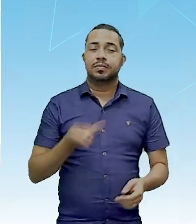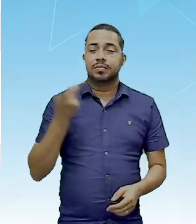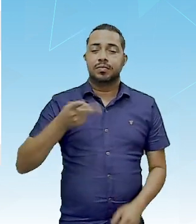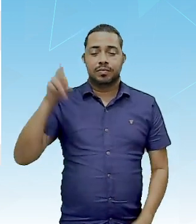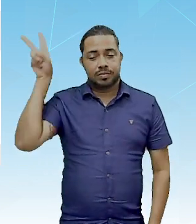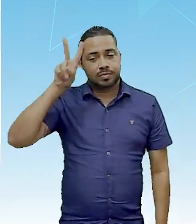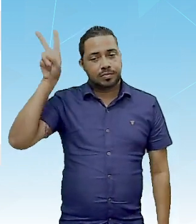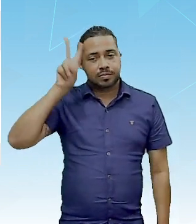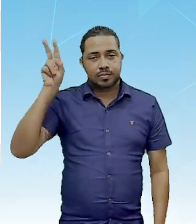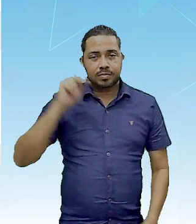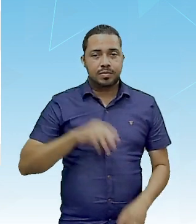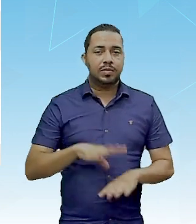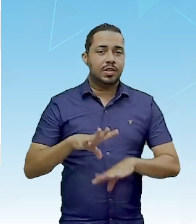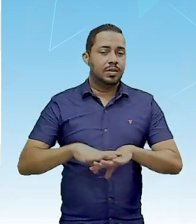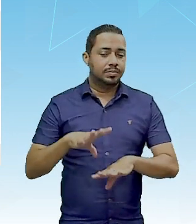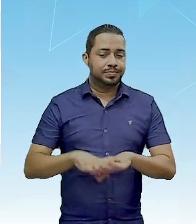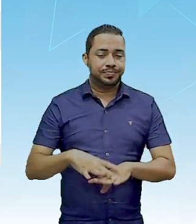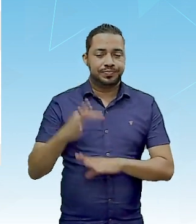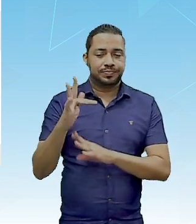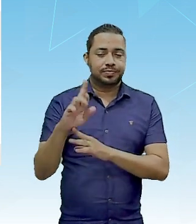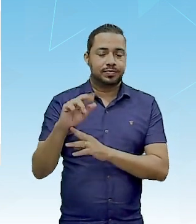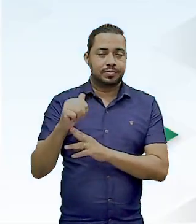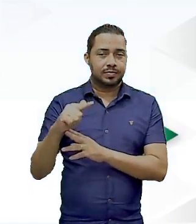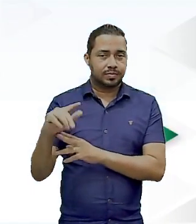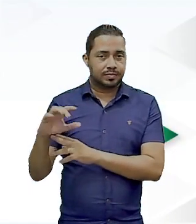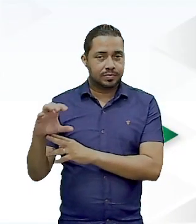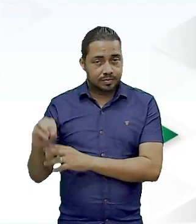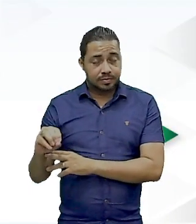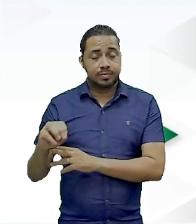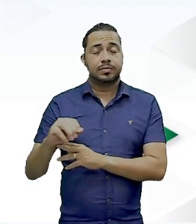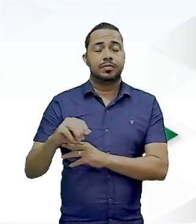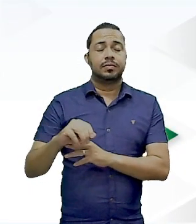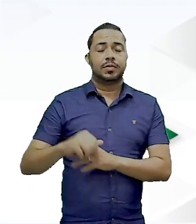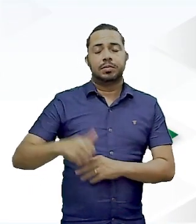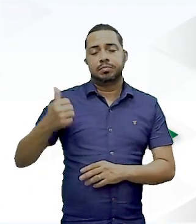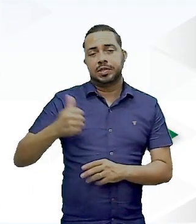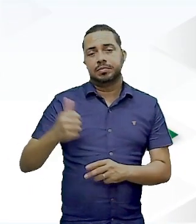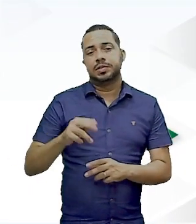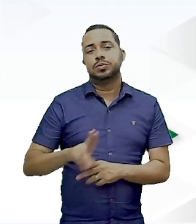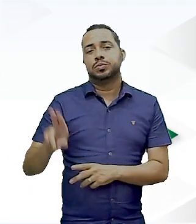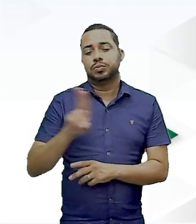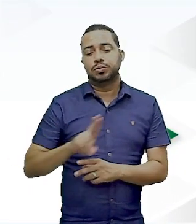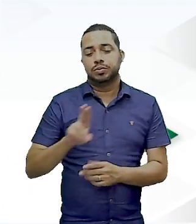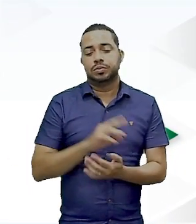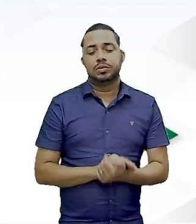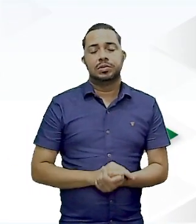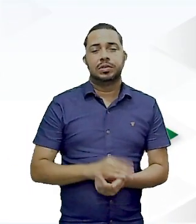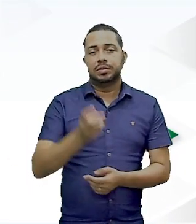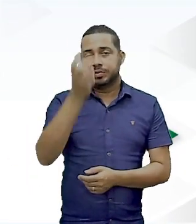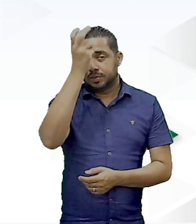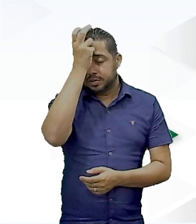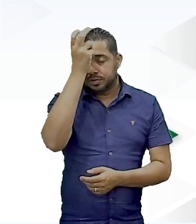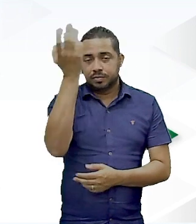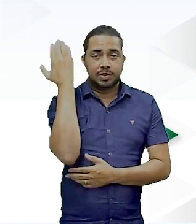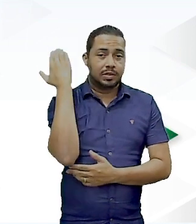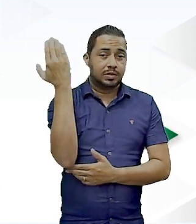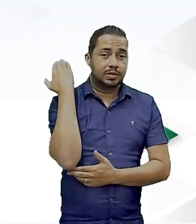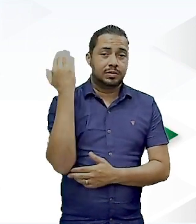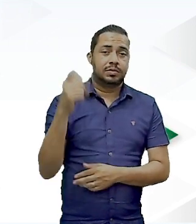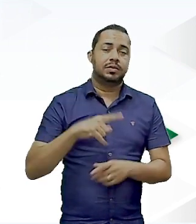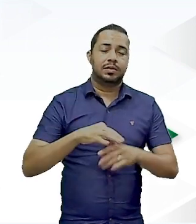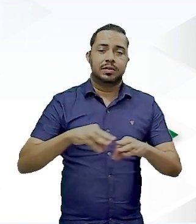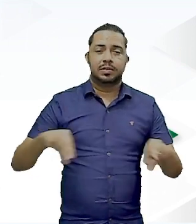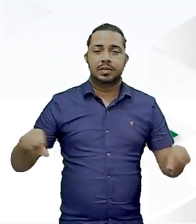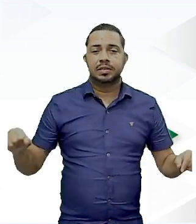e sobre fração, as primeiras notícias que a gente tem sobre o uso das frações vem do Egito Antigo, onde as